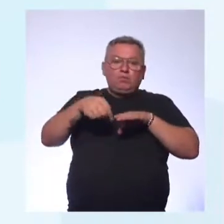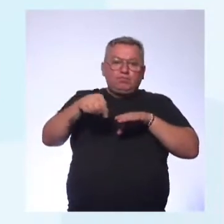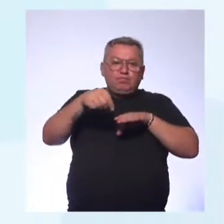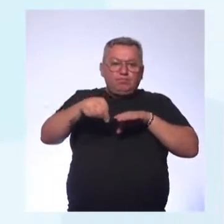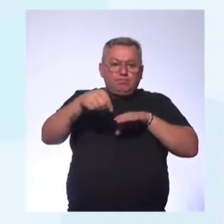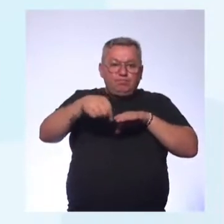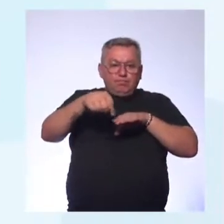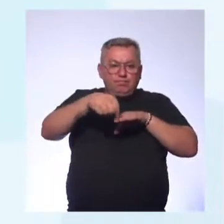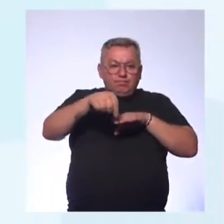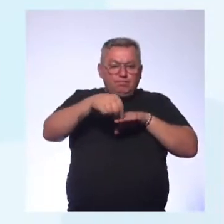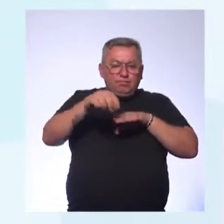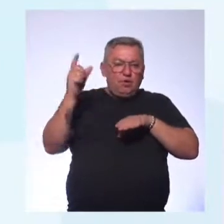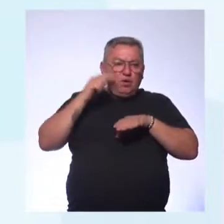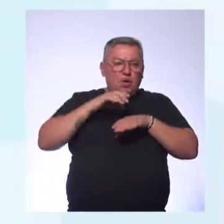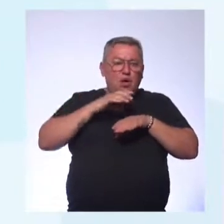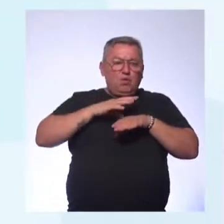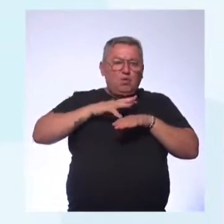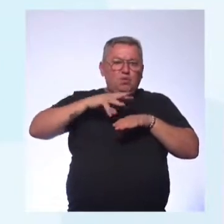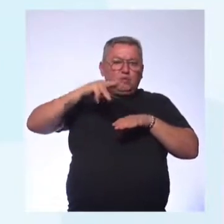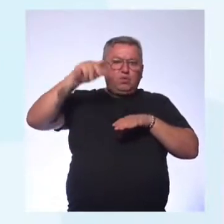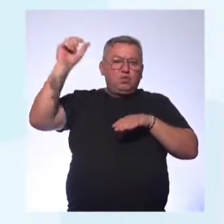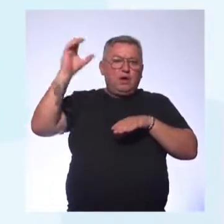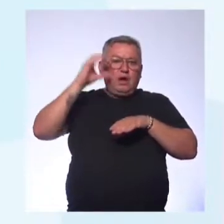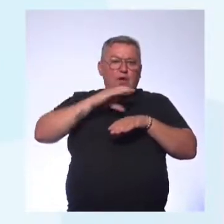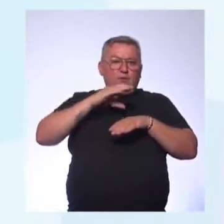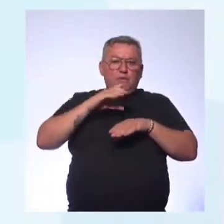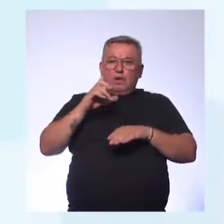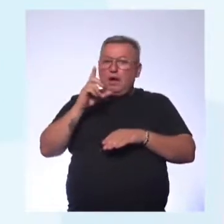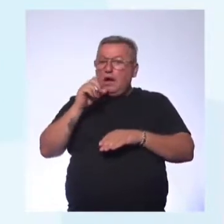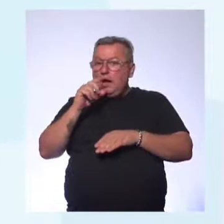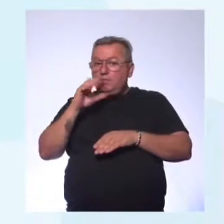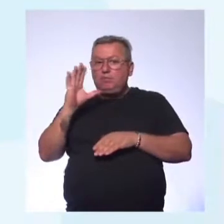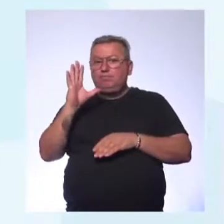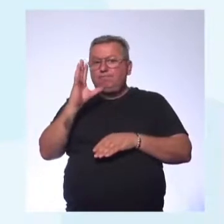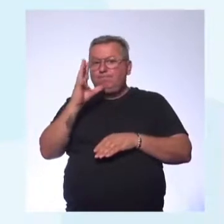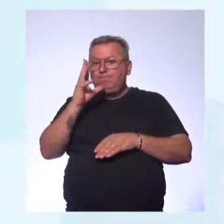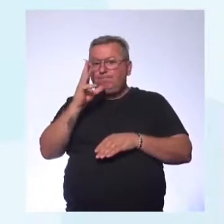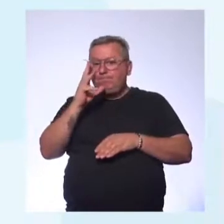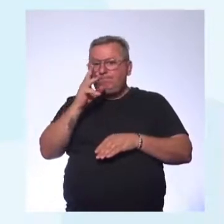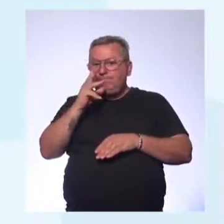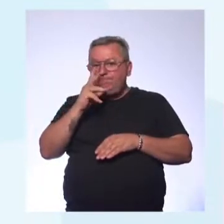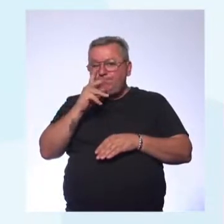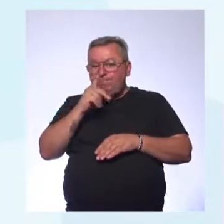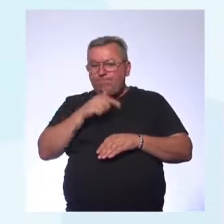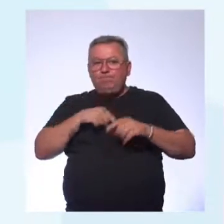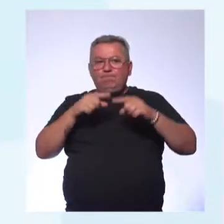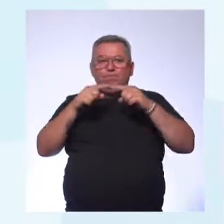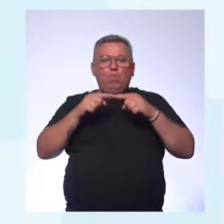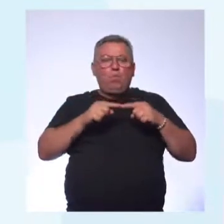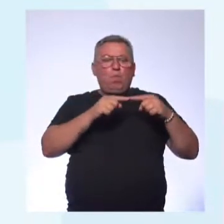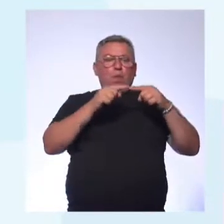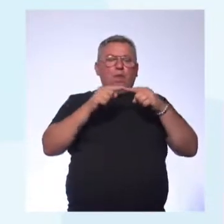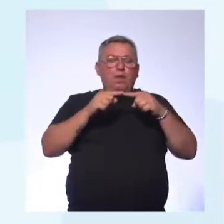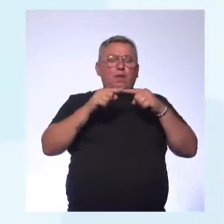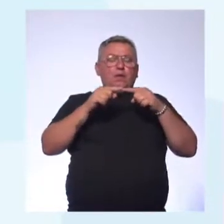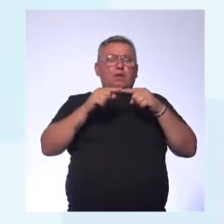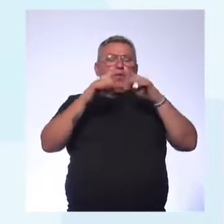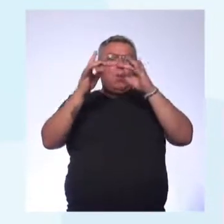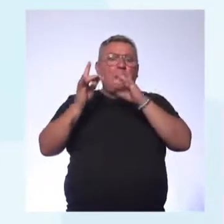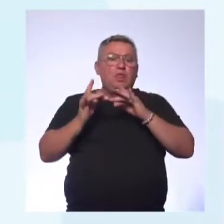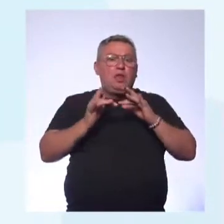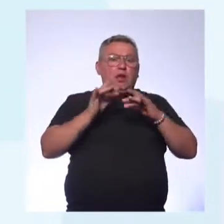são capazes de evaporar rapidamente já água não será que é isso está relacionado com a interação